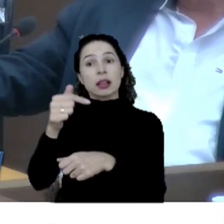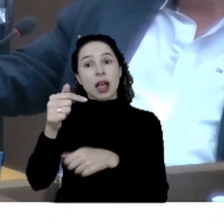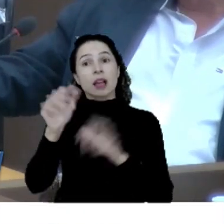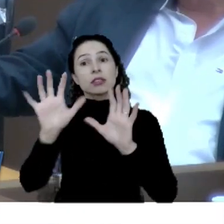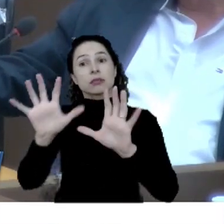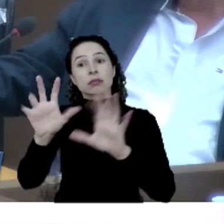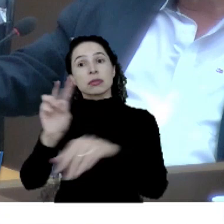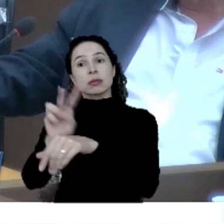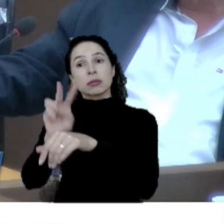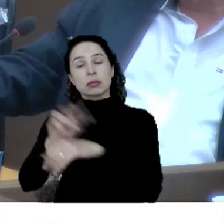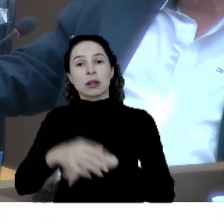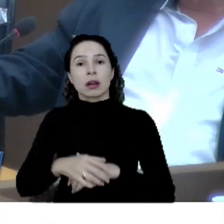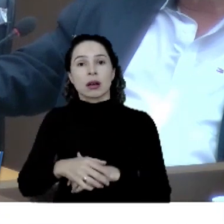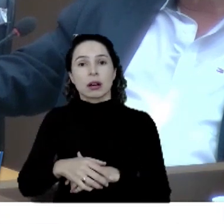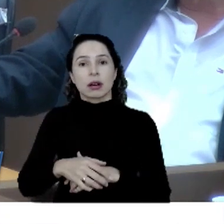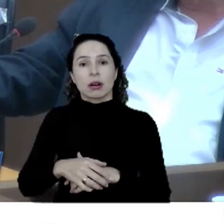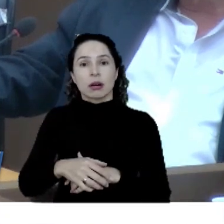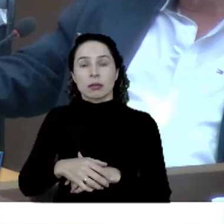lá, com o pau moeu.